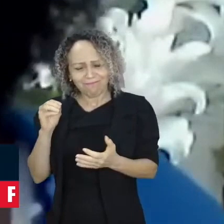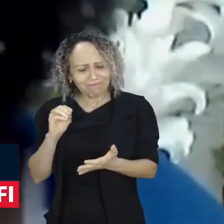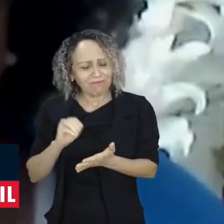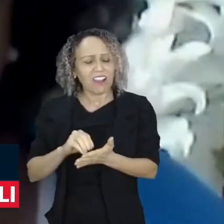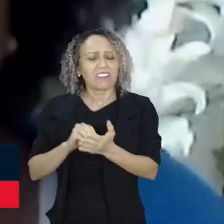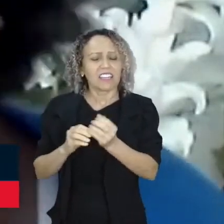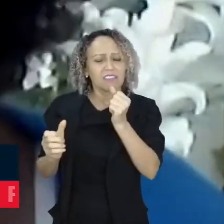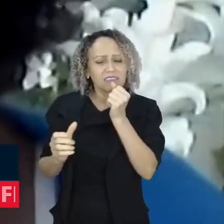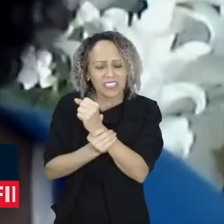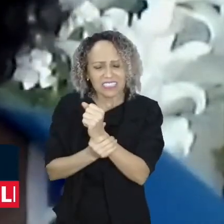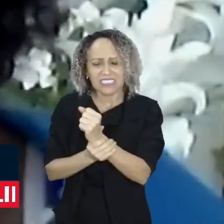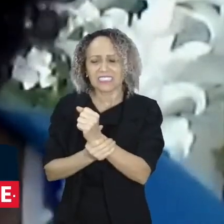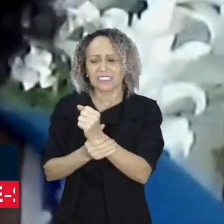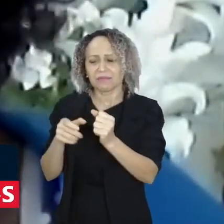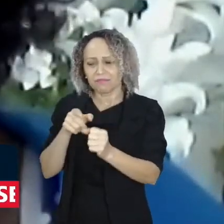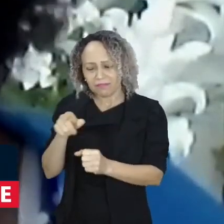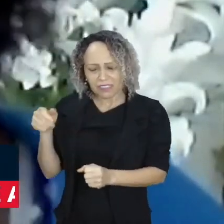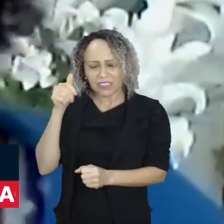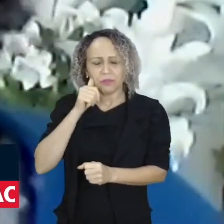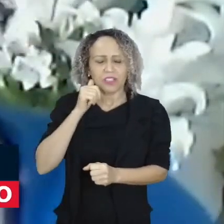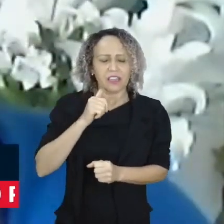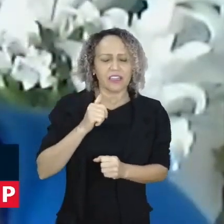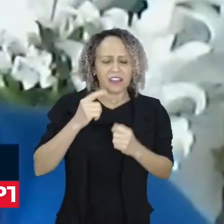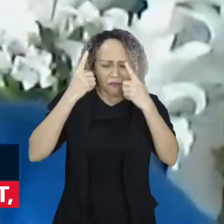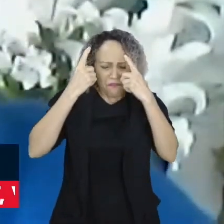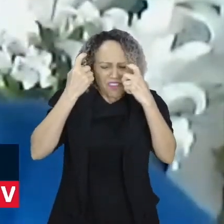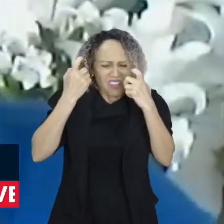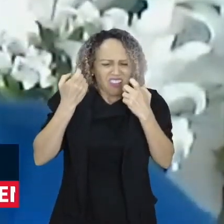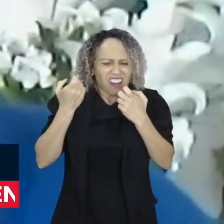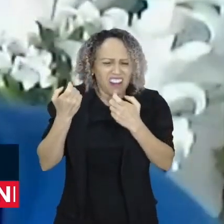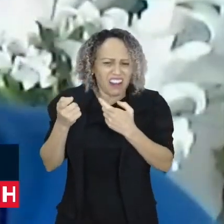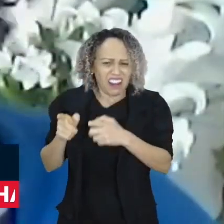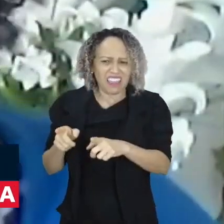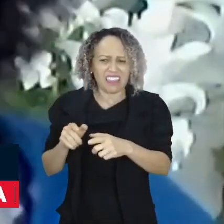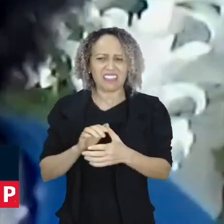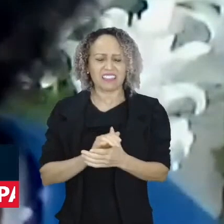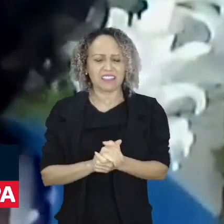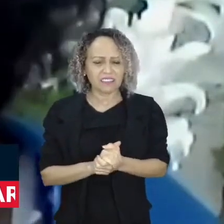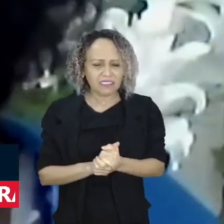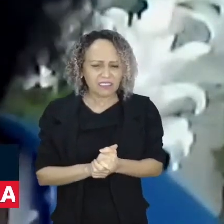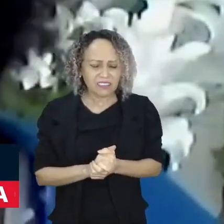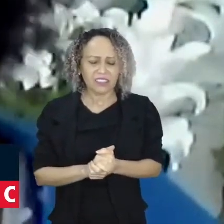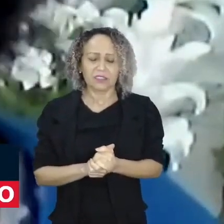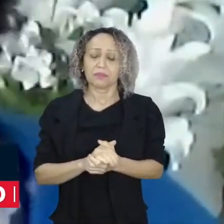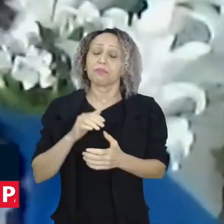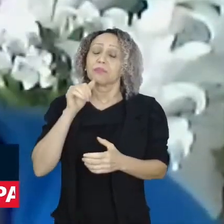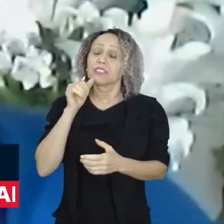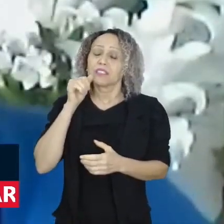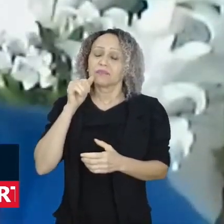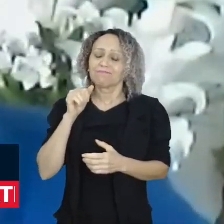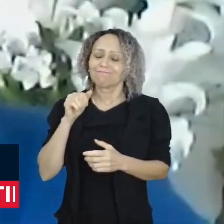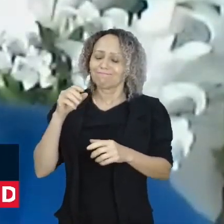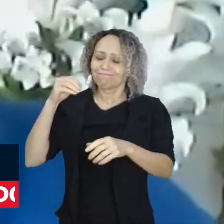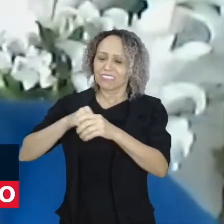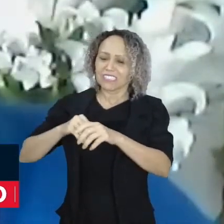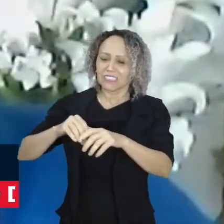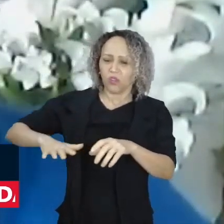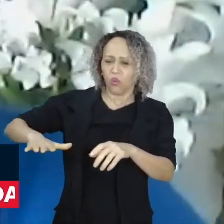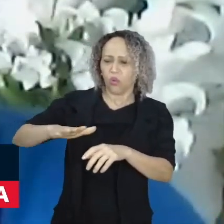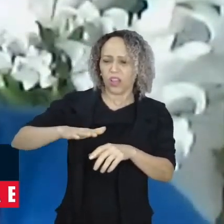ficar trabalhando não, sendo explorada, continuar sendo explorada depois dos avanços que